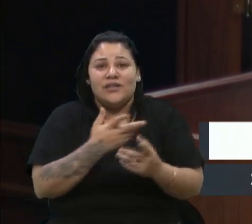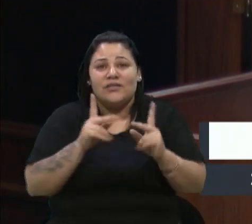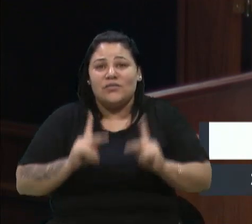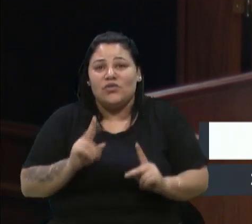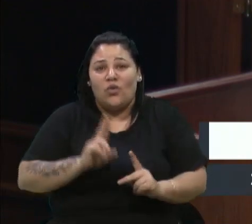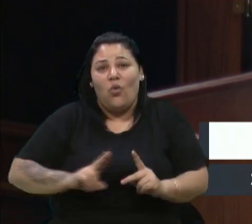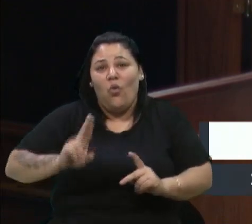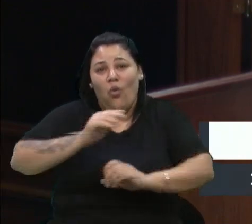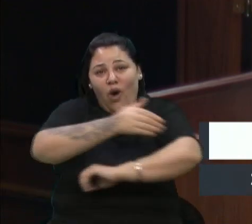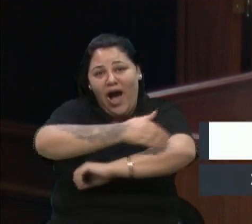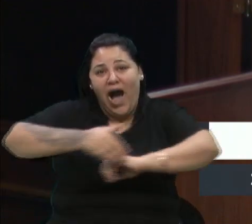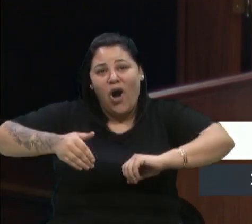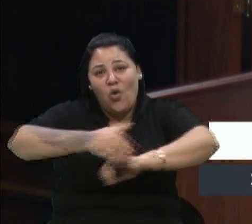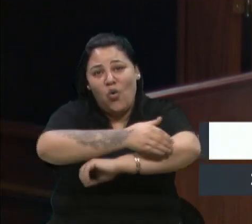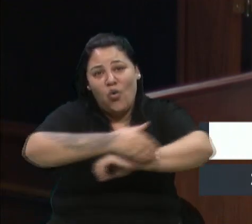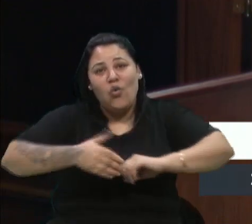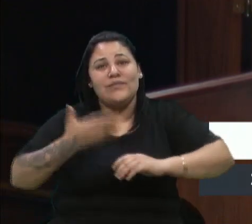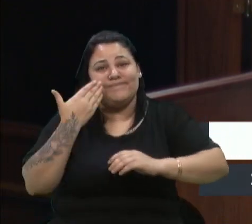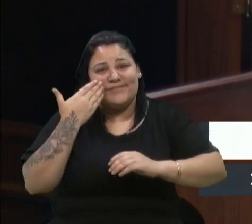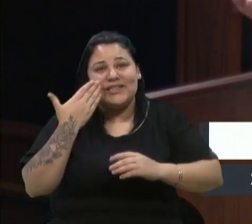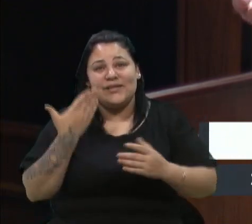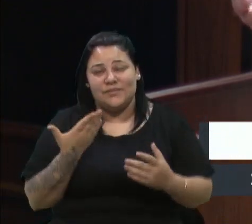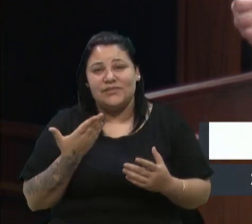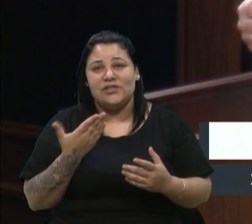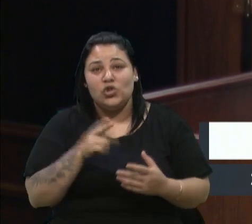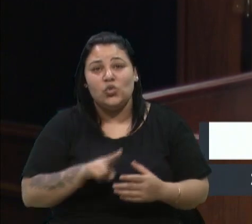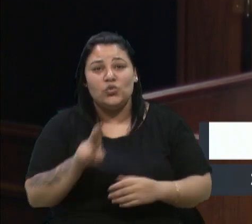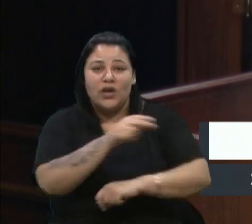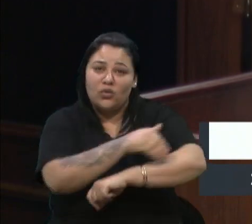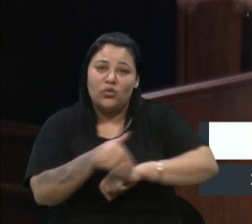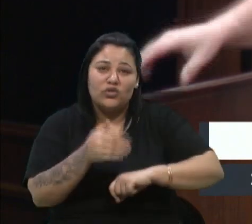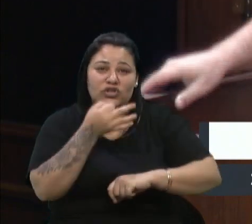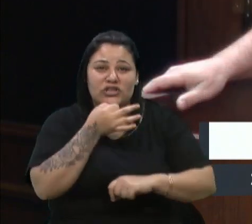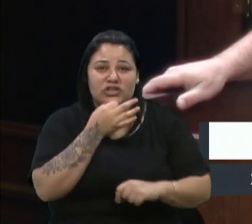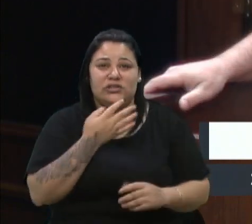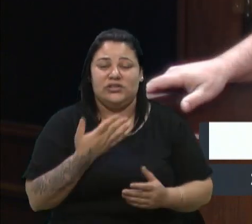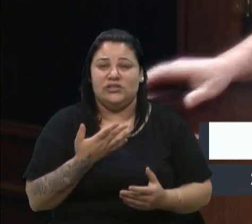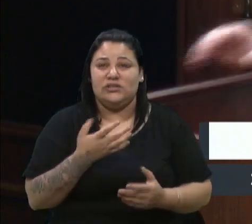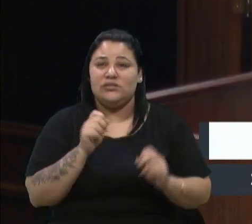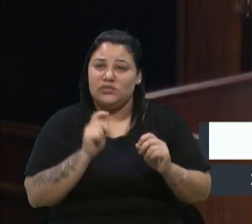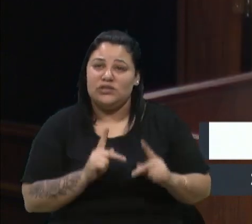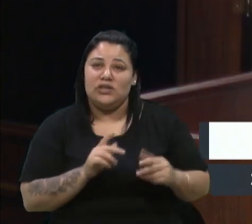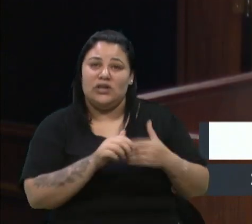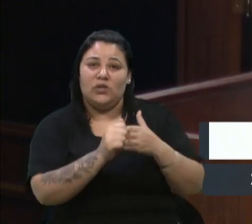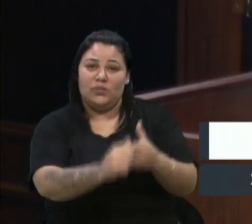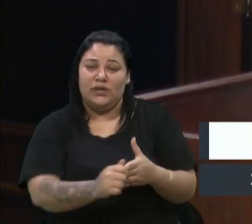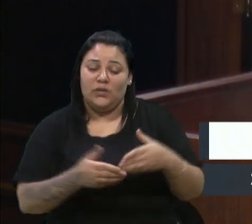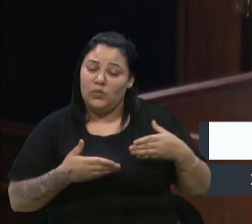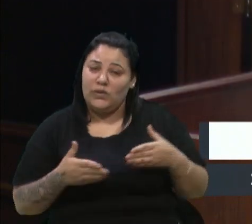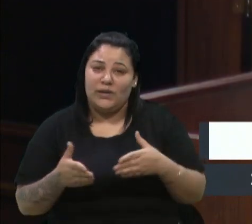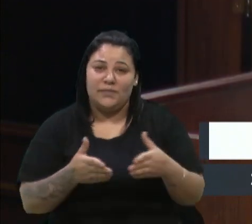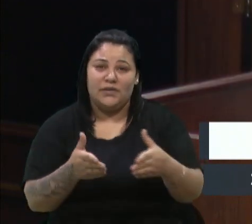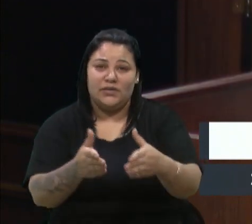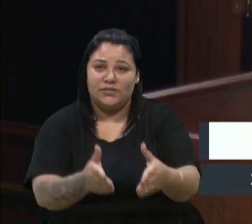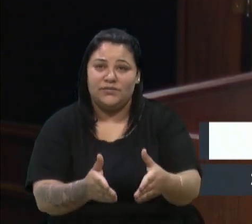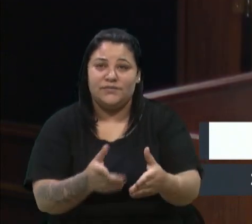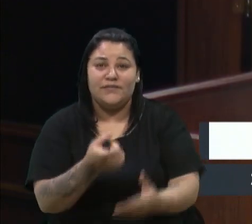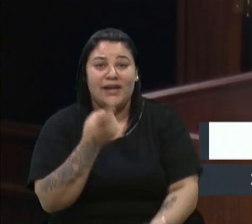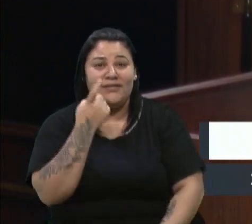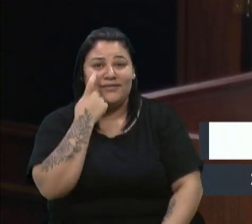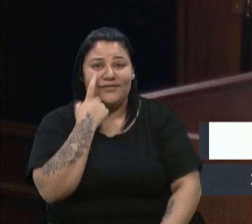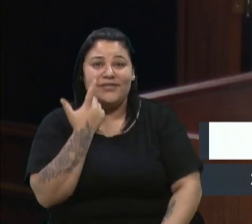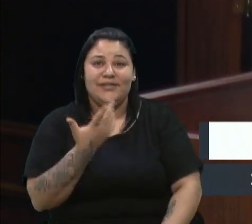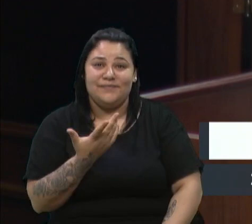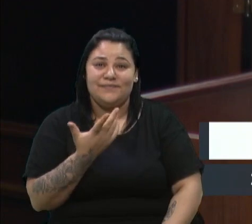corredores corram por muitas ruas de Caxias do Sul, e quem acompanhar o trajeto da meia maratona vai ver que ela sai